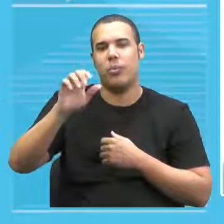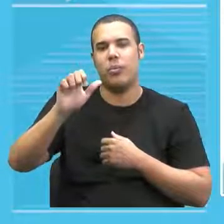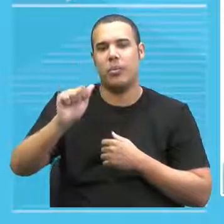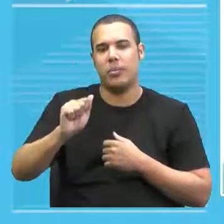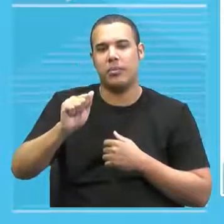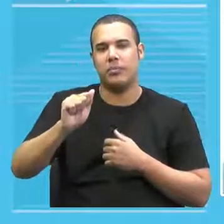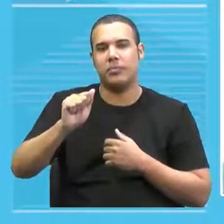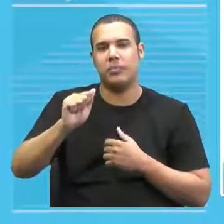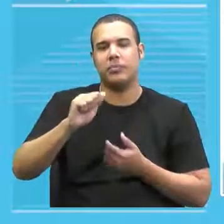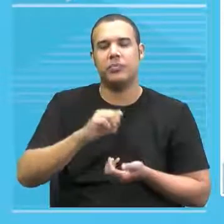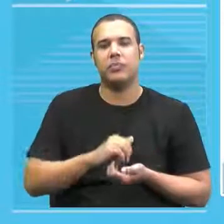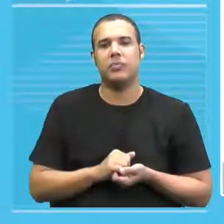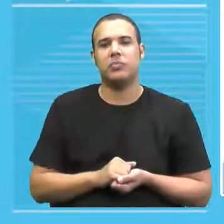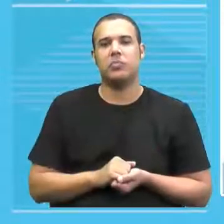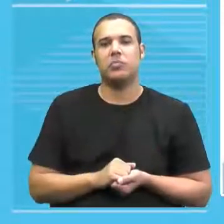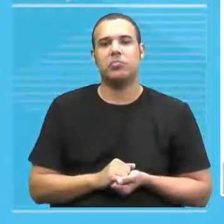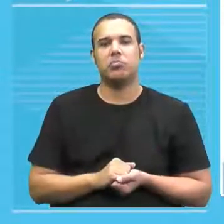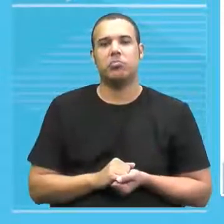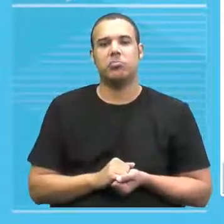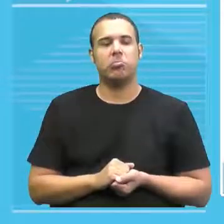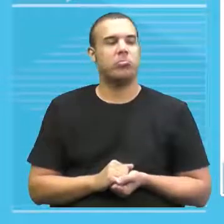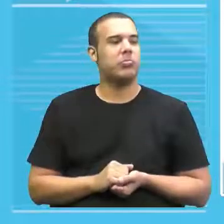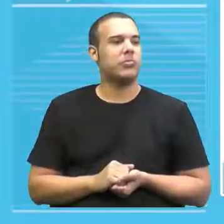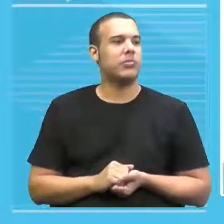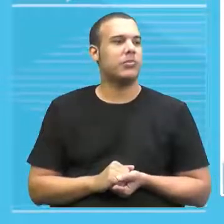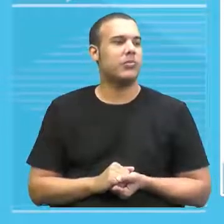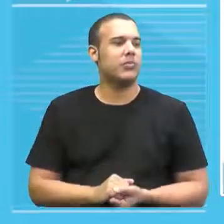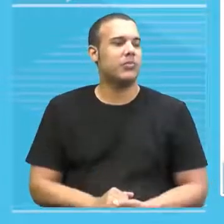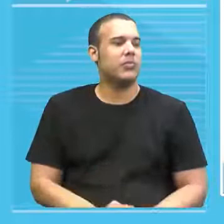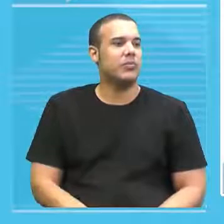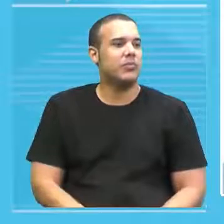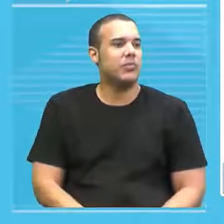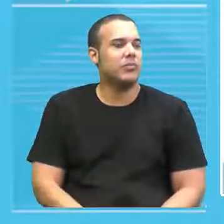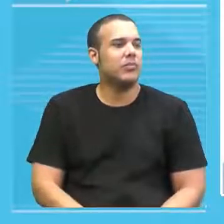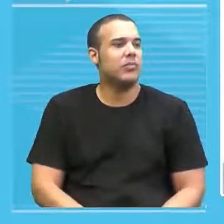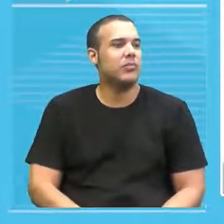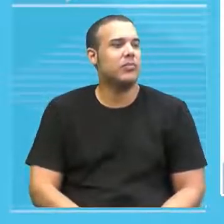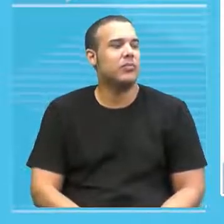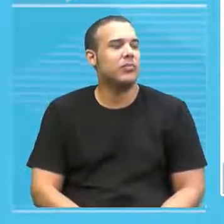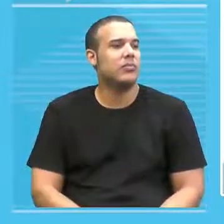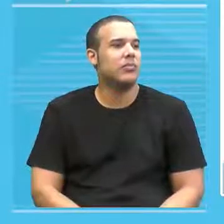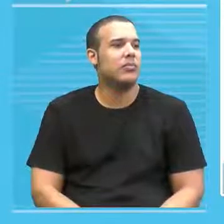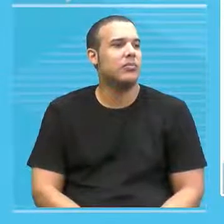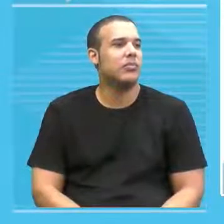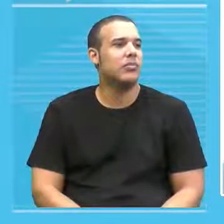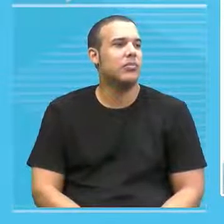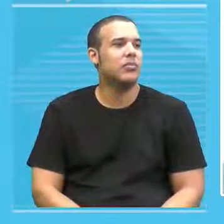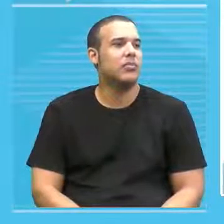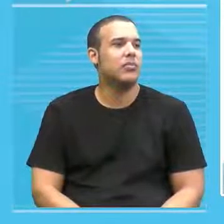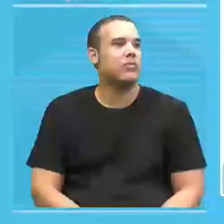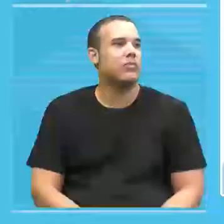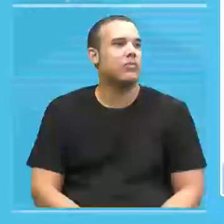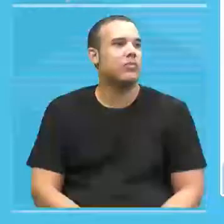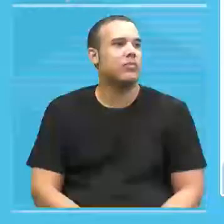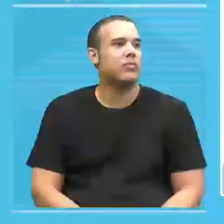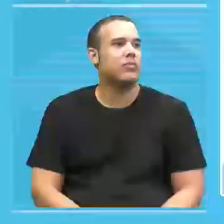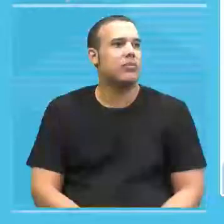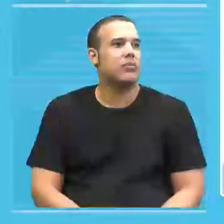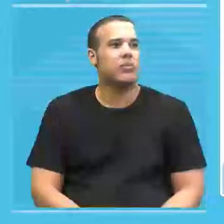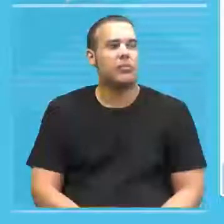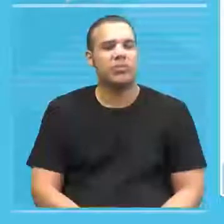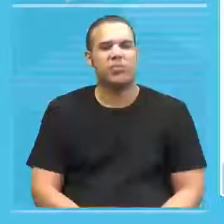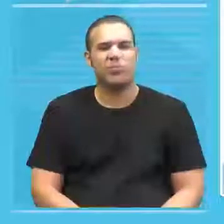bem pode ampliar O slide todo aí na tela Jorge por favor vamos adiante